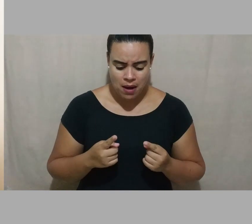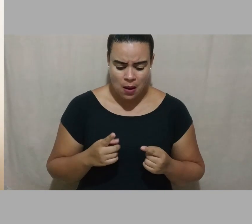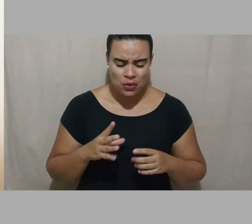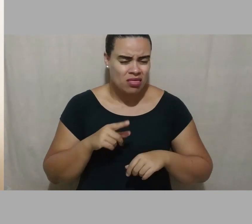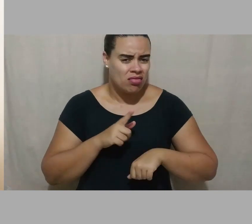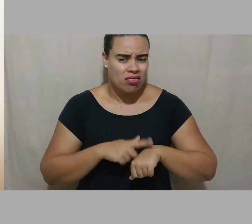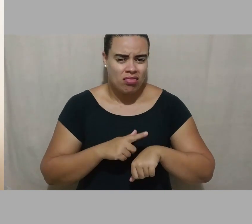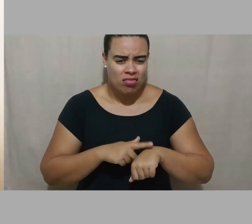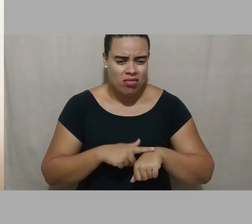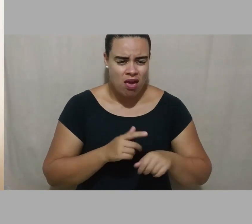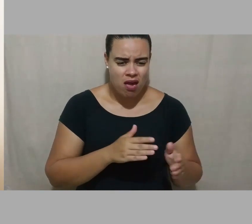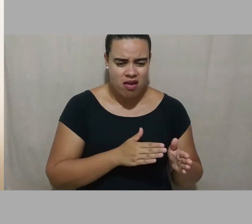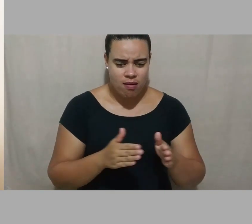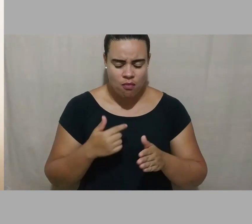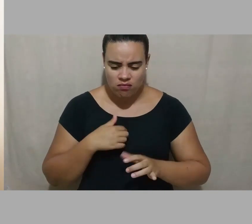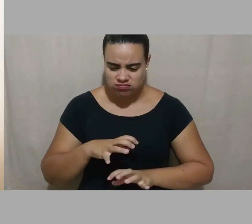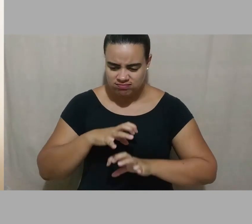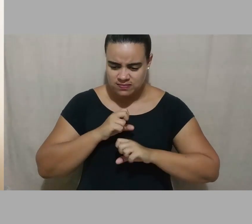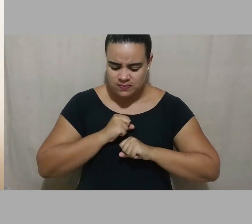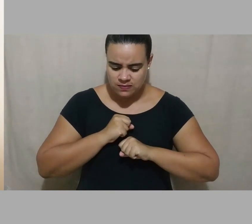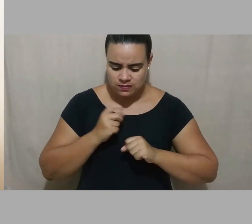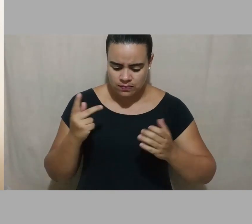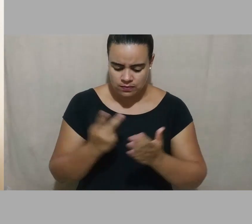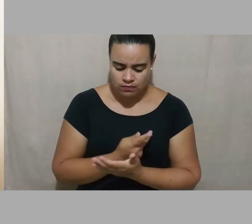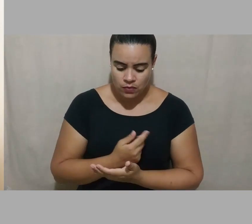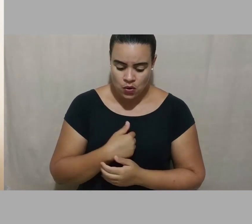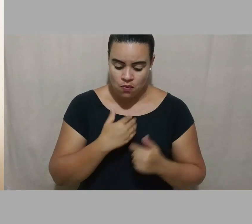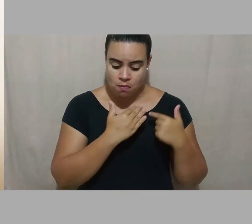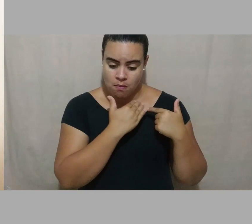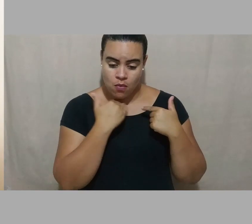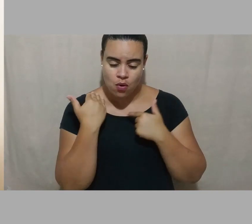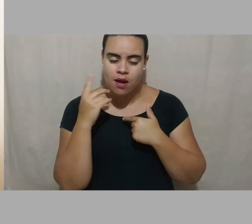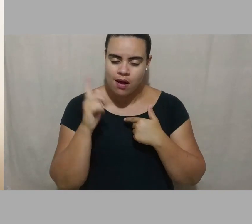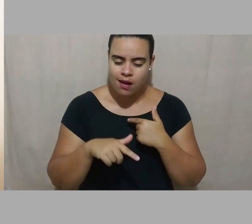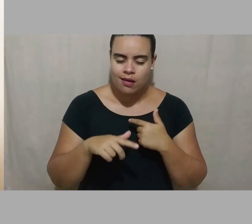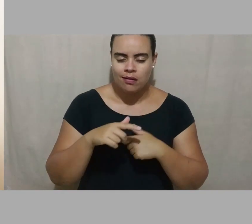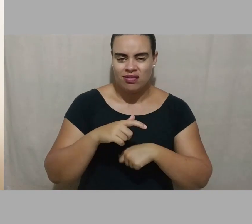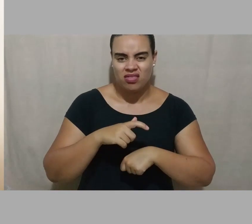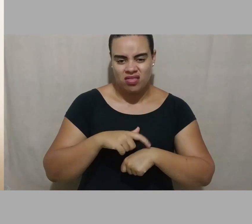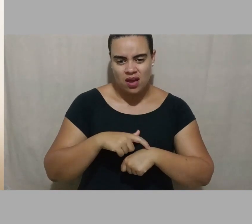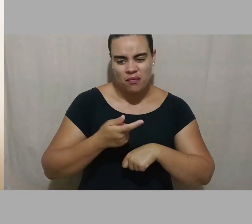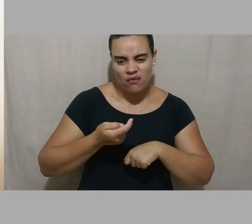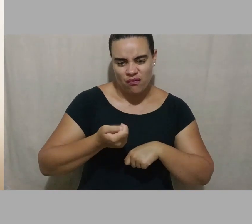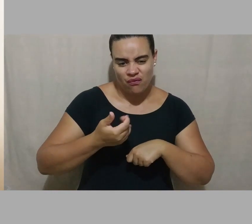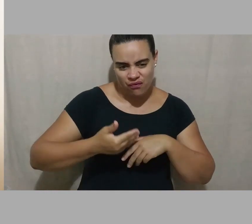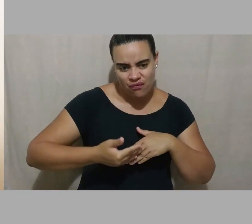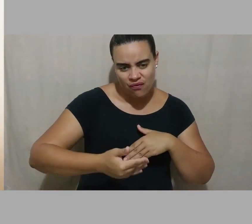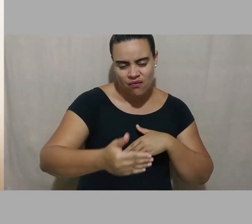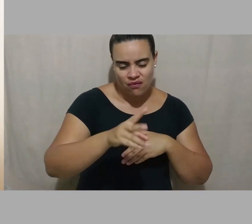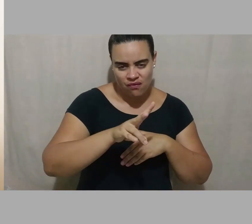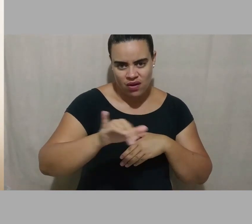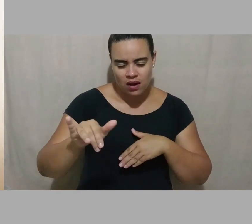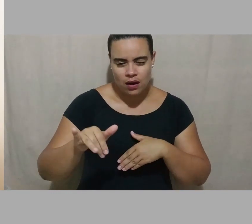rodeiam. Mas há muito tempo eu fui letalmente contaminada. A minha morte era apenas uma questão de tempo.